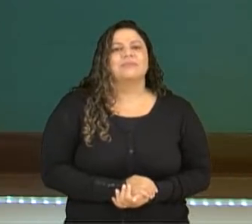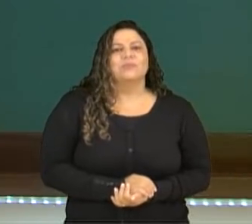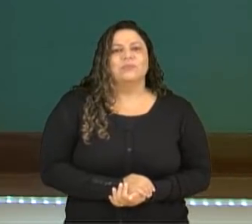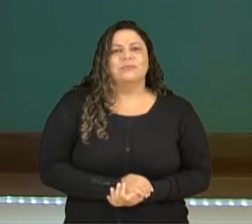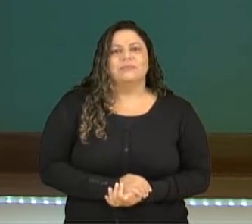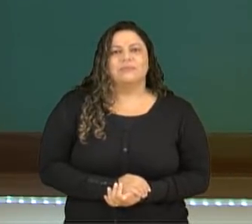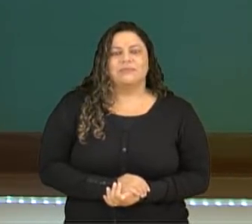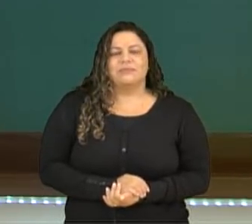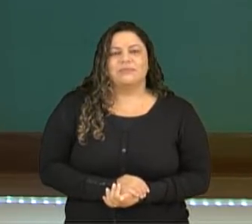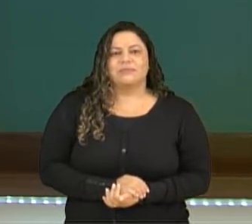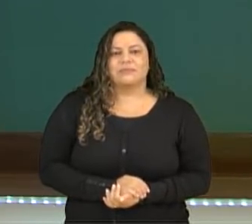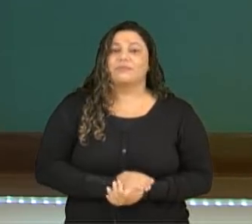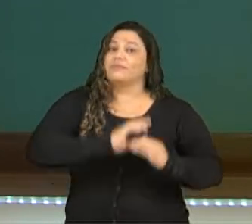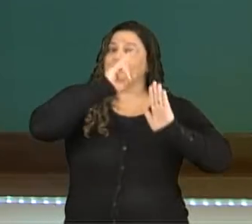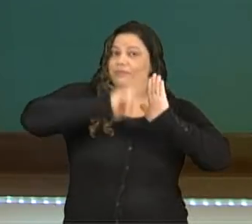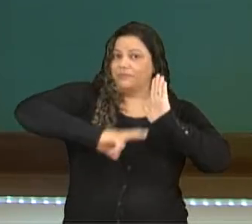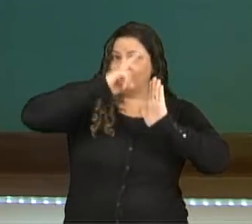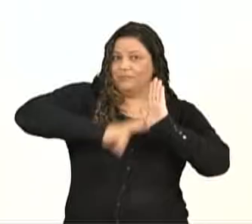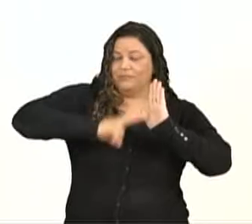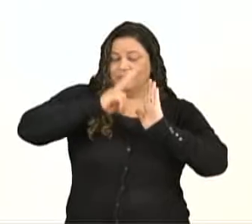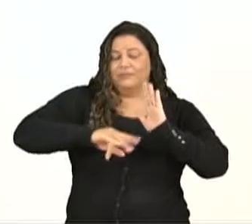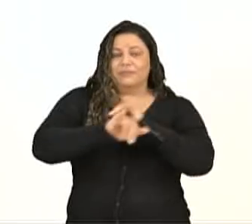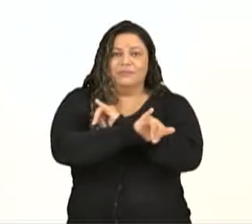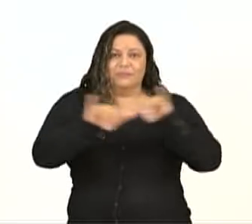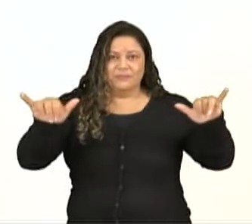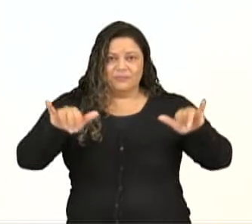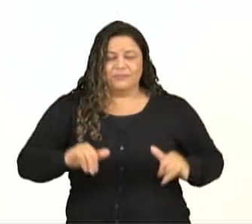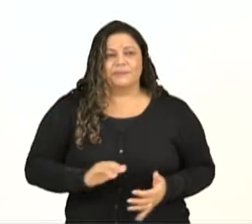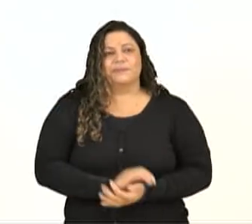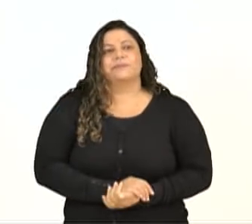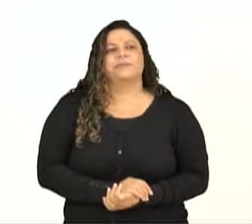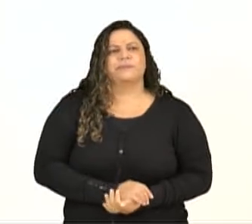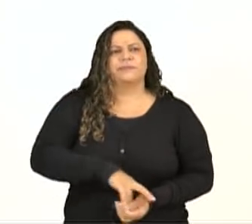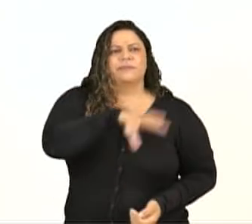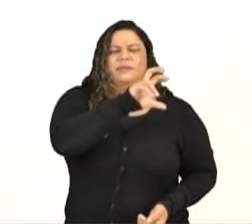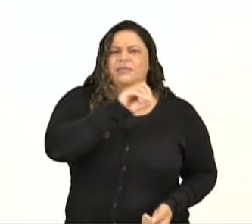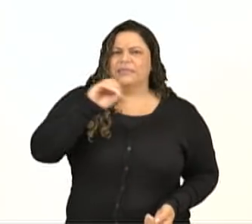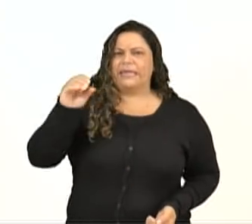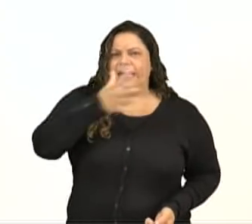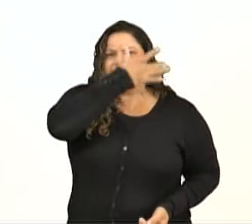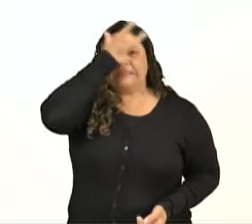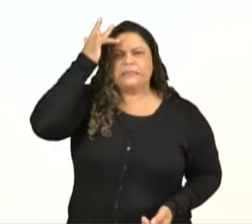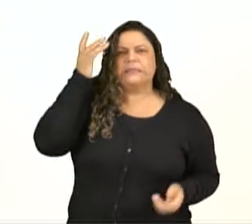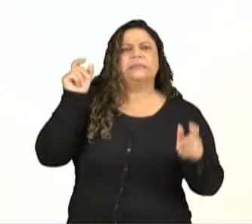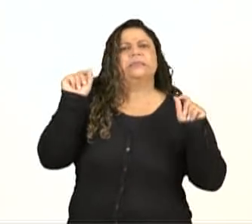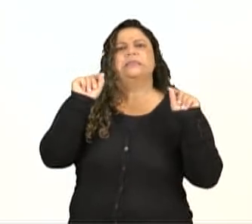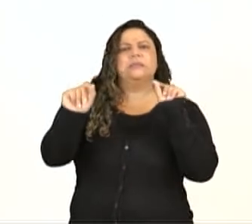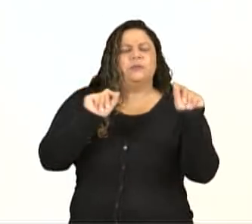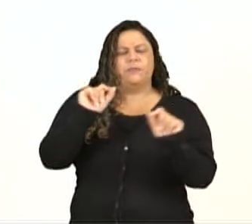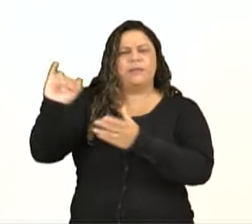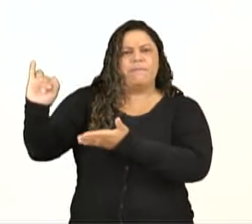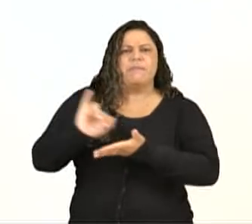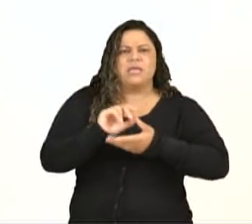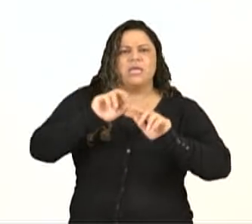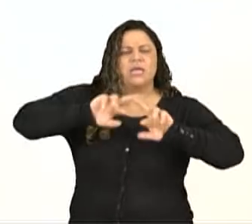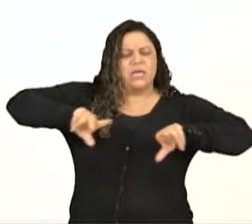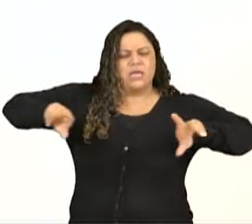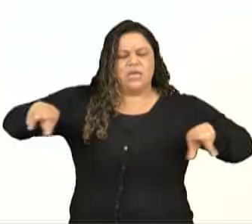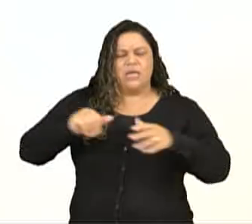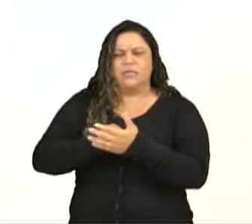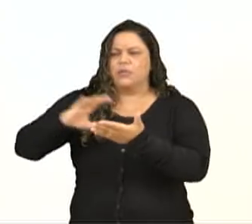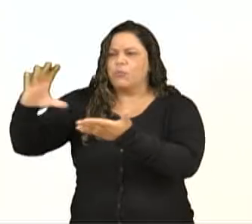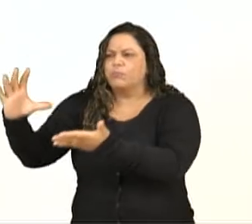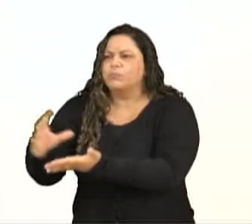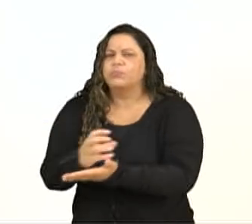Então, vamos a uma leitura sobre uma notícia. 500 imigrantes refugiados são resgatados em um